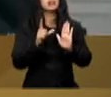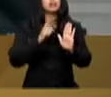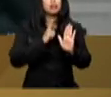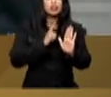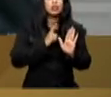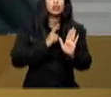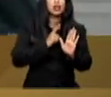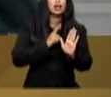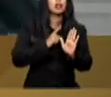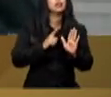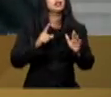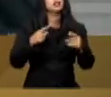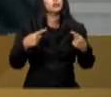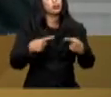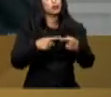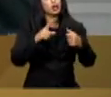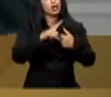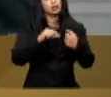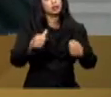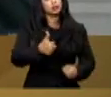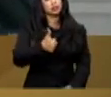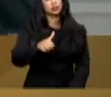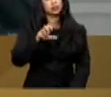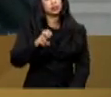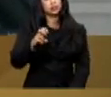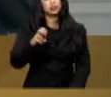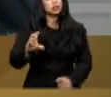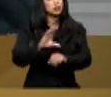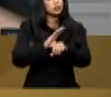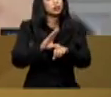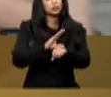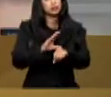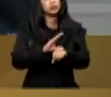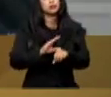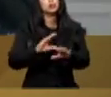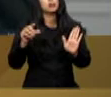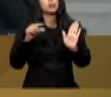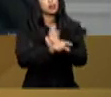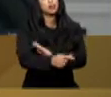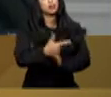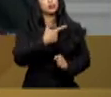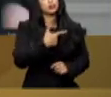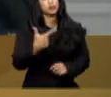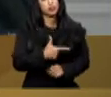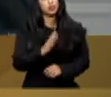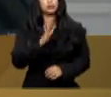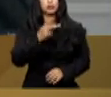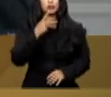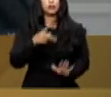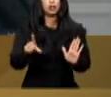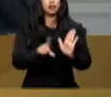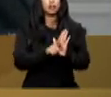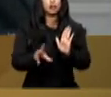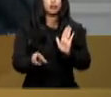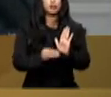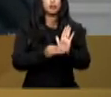próprio artigo 155, parágrafo 2º da Constituição, que houvera recepcionado a Lei